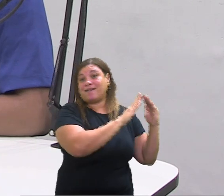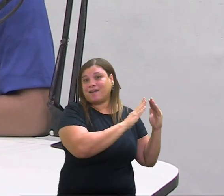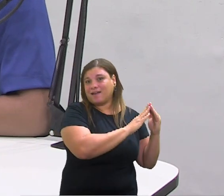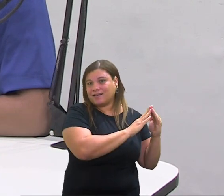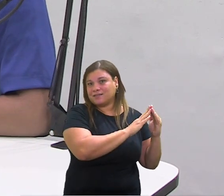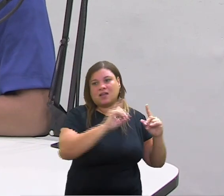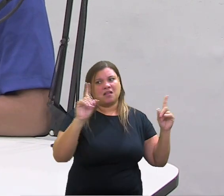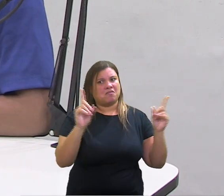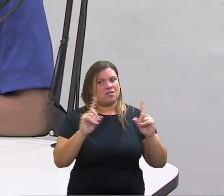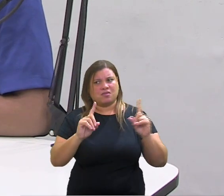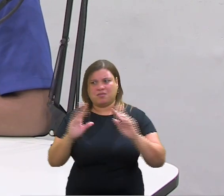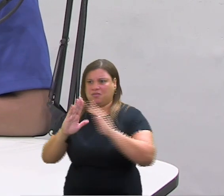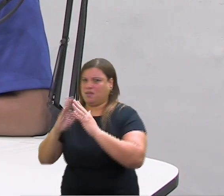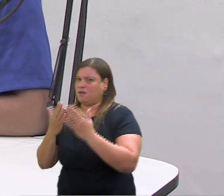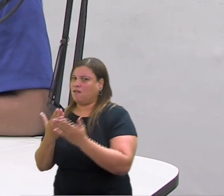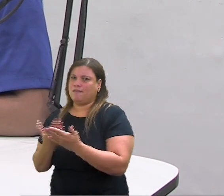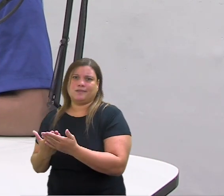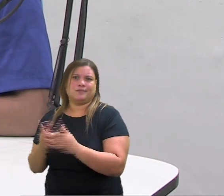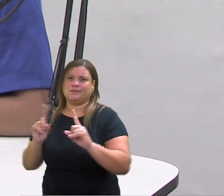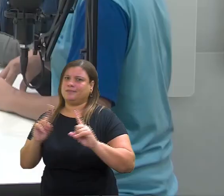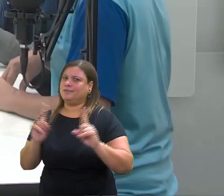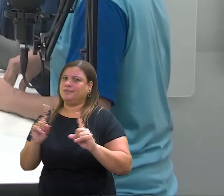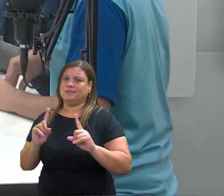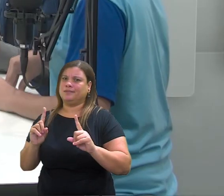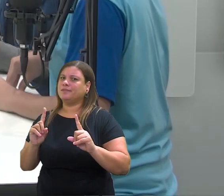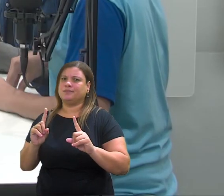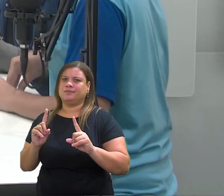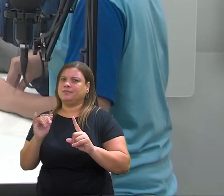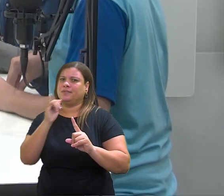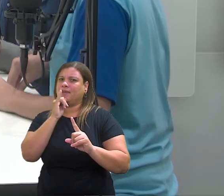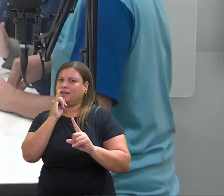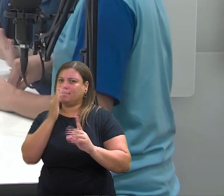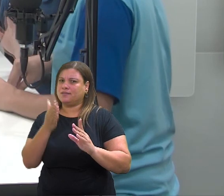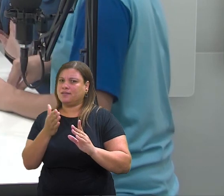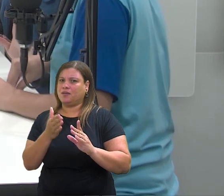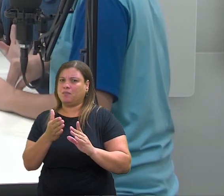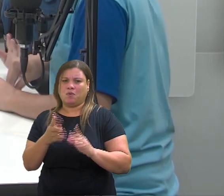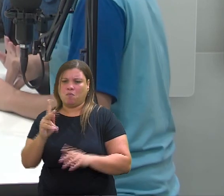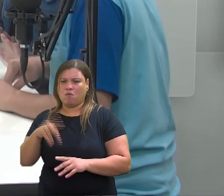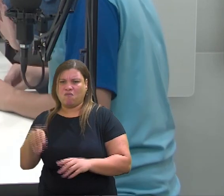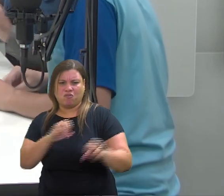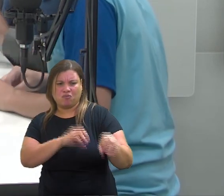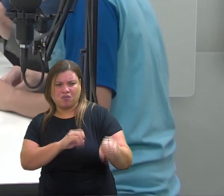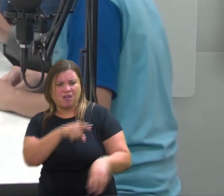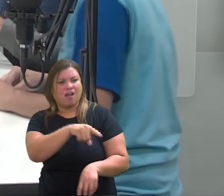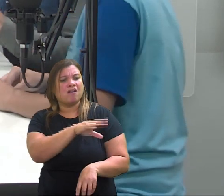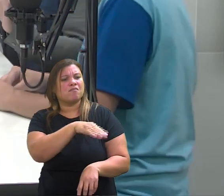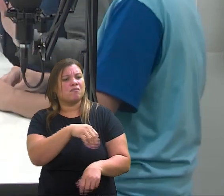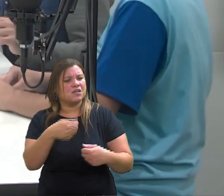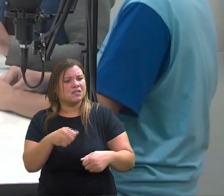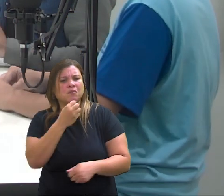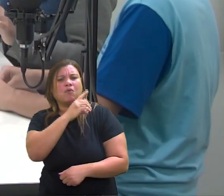bom dia. Olha, aqui vai ser a nossa porta-voz, até excelente. Tá muito boa, porta-voz sim. dos professores e